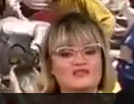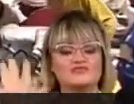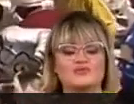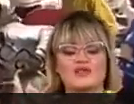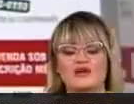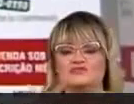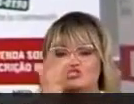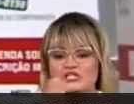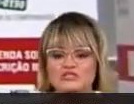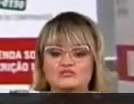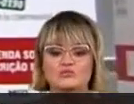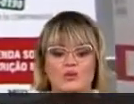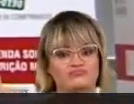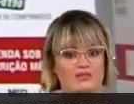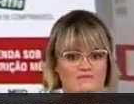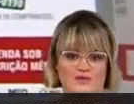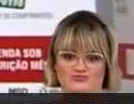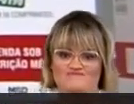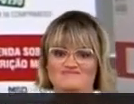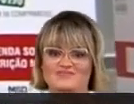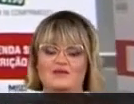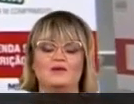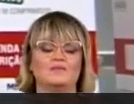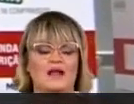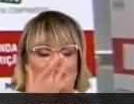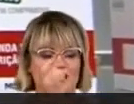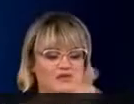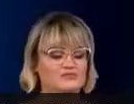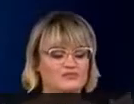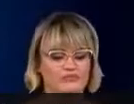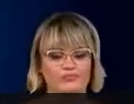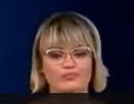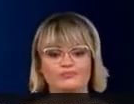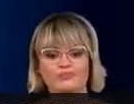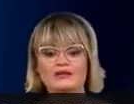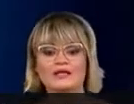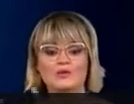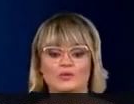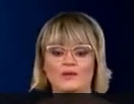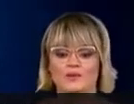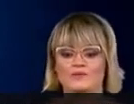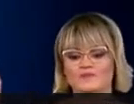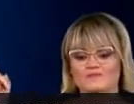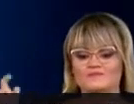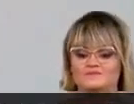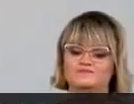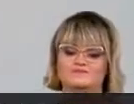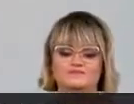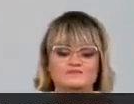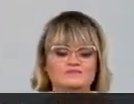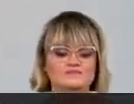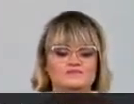Resíduos Sólidos, que regulamenta o descarte correto de remédios em pontos de coleta específicos.